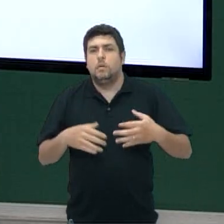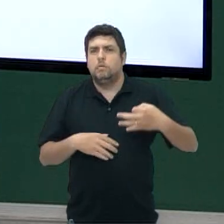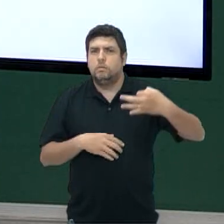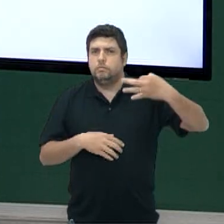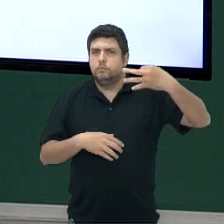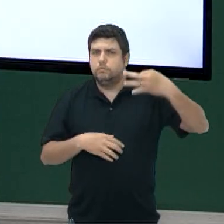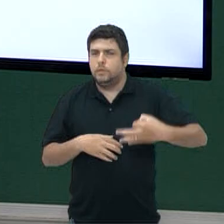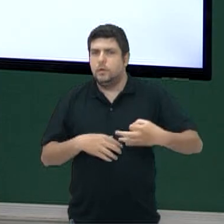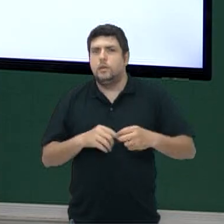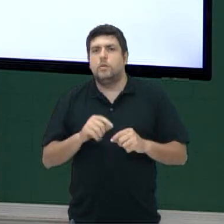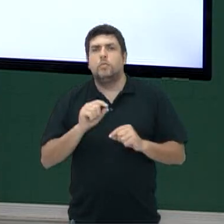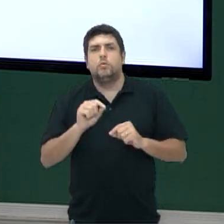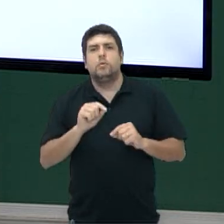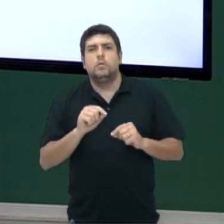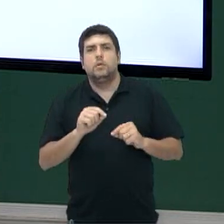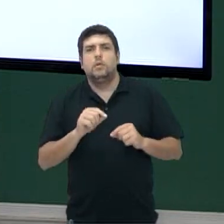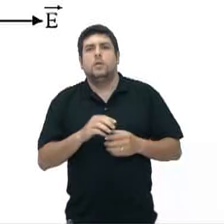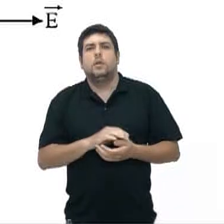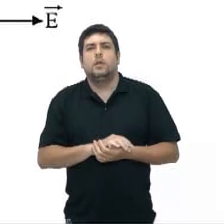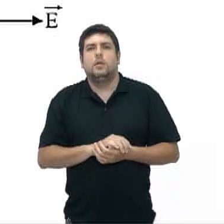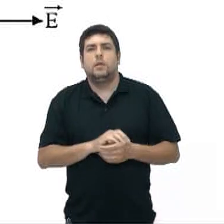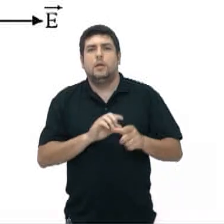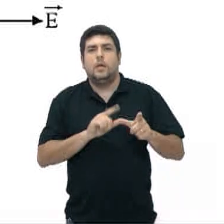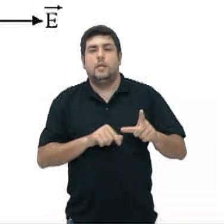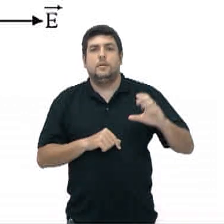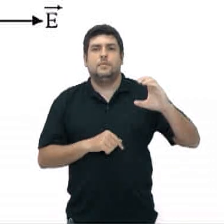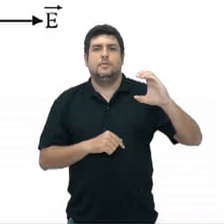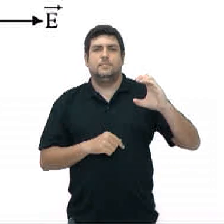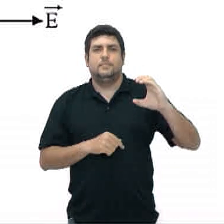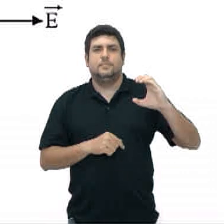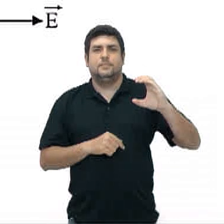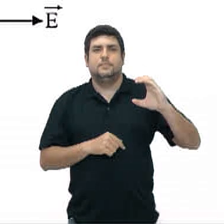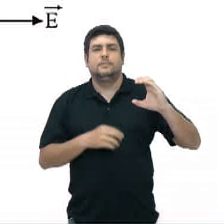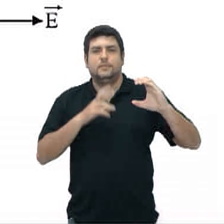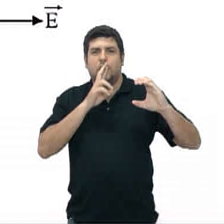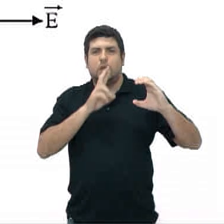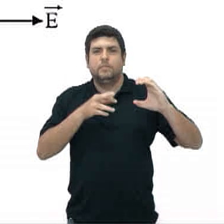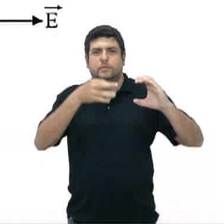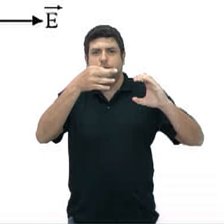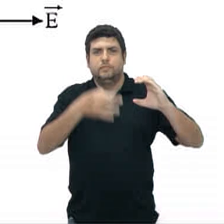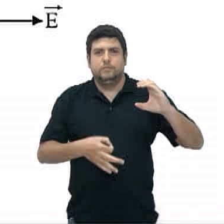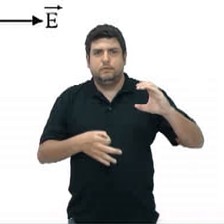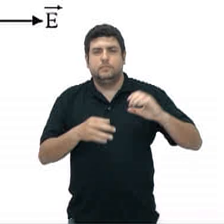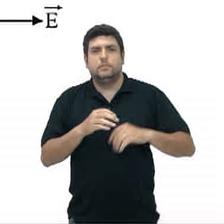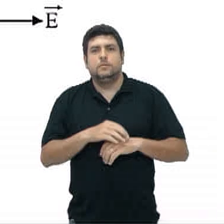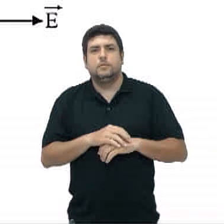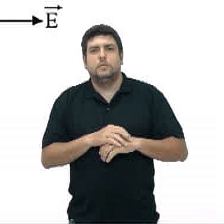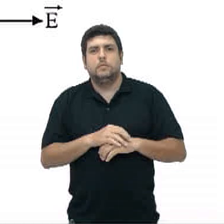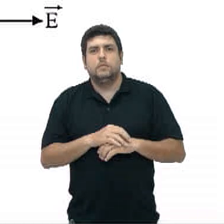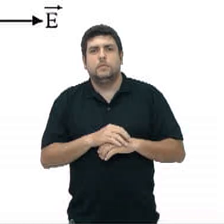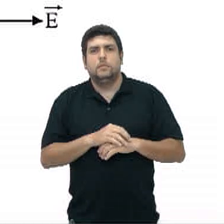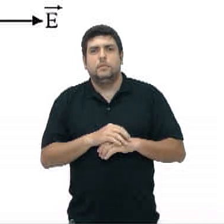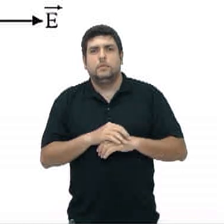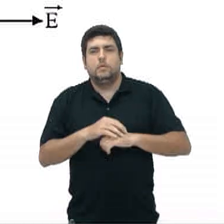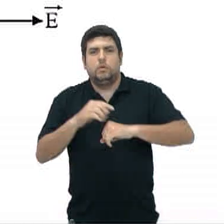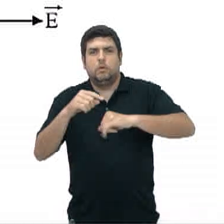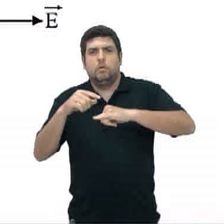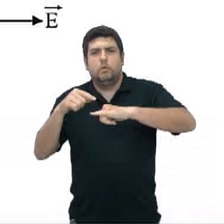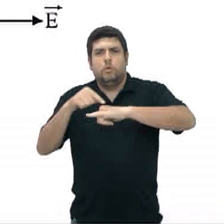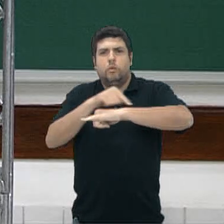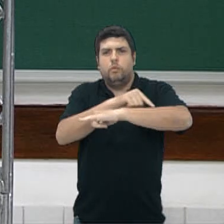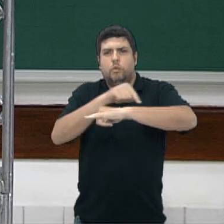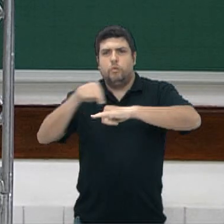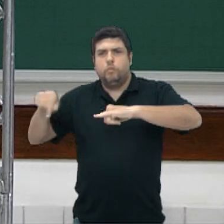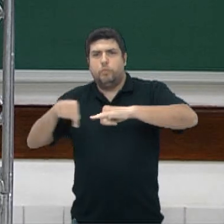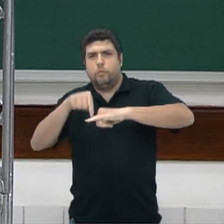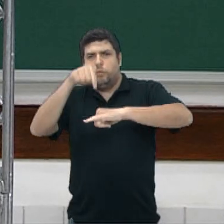aqui, pessoal, é a alternativa C, né? A soma dos produtos das forças aqui tem que ser igual a um vetor